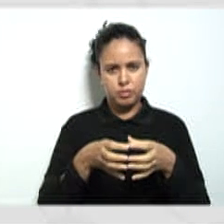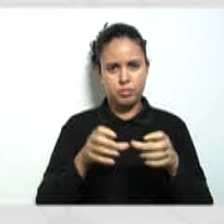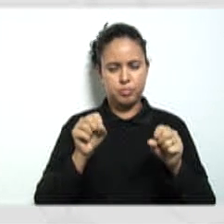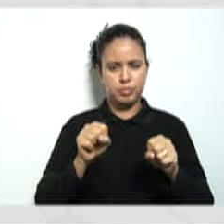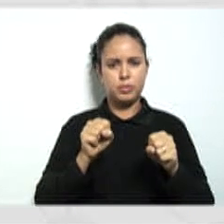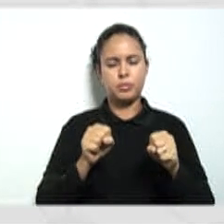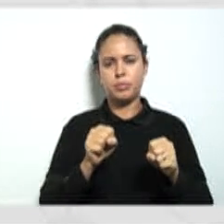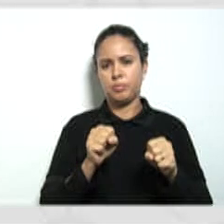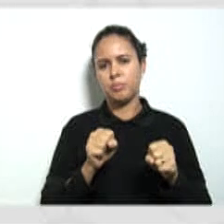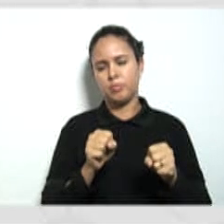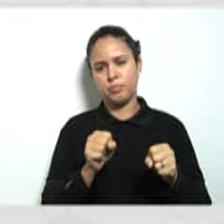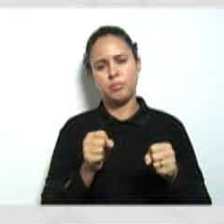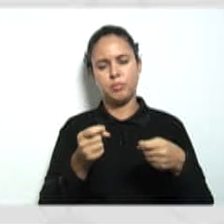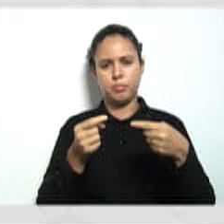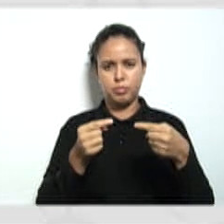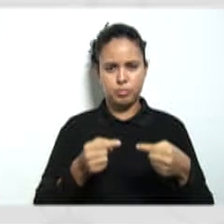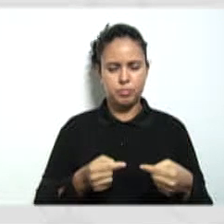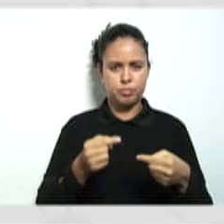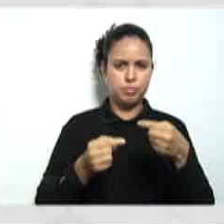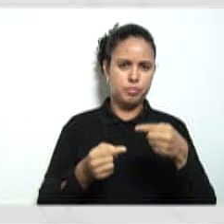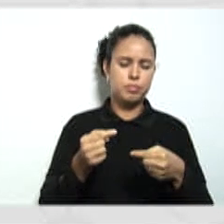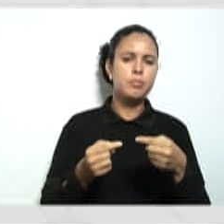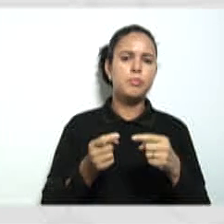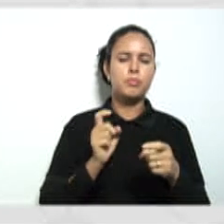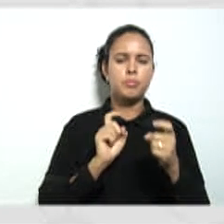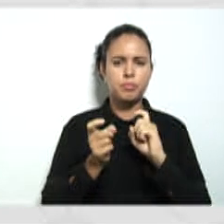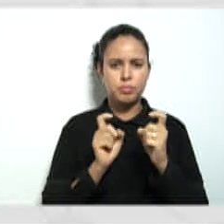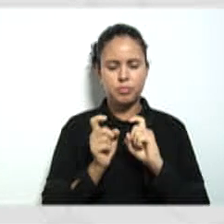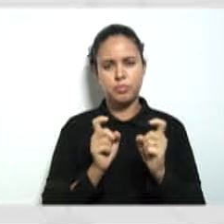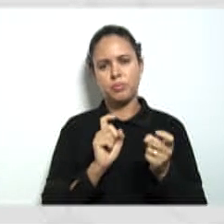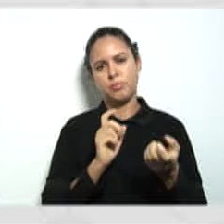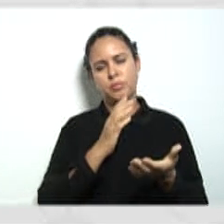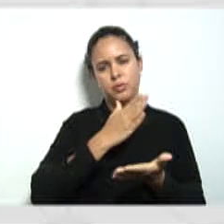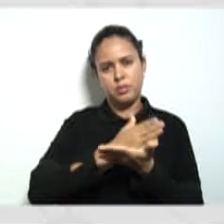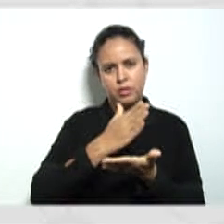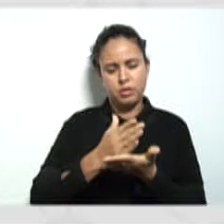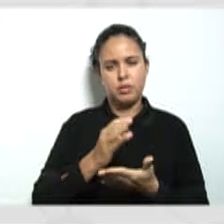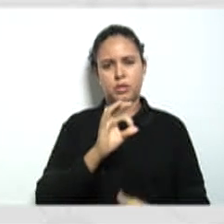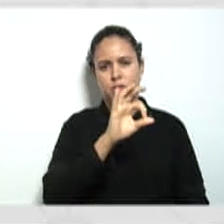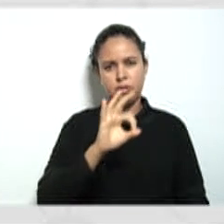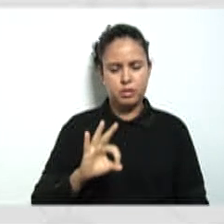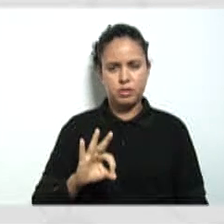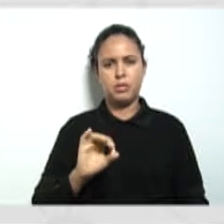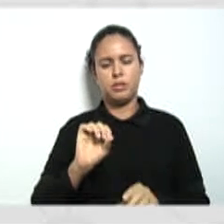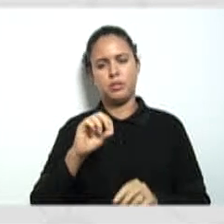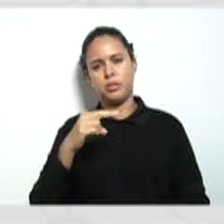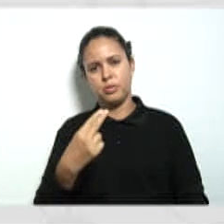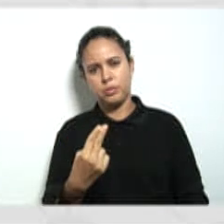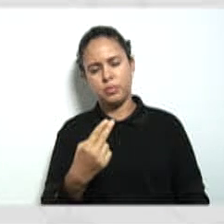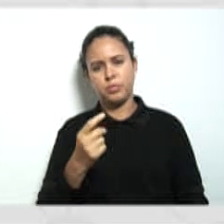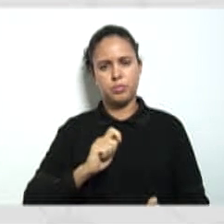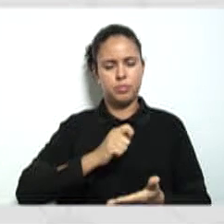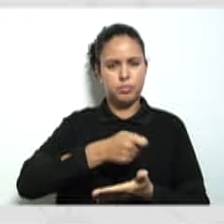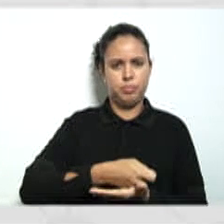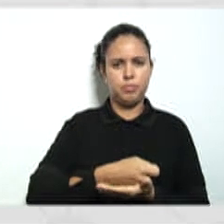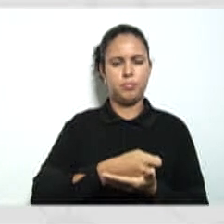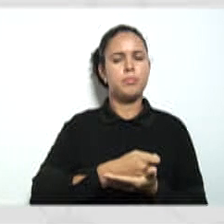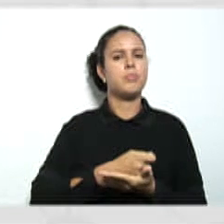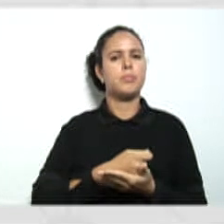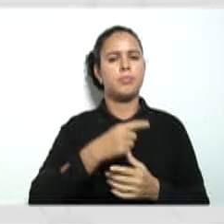negociar taxas e prazos melhores para pagar esse financiamento, seja para comprar o material ou pagamento da mão de obra,